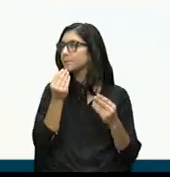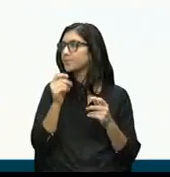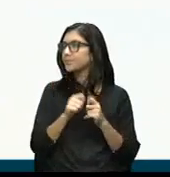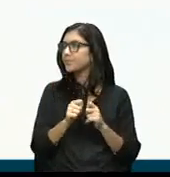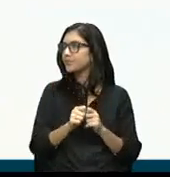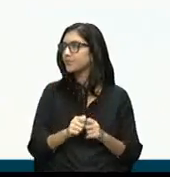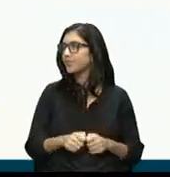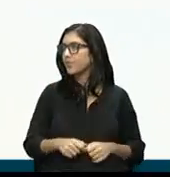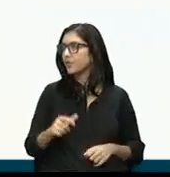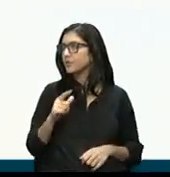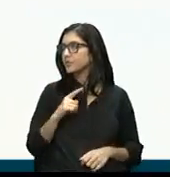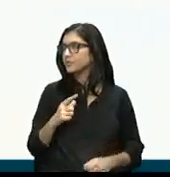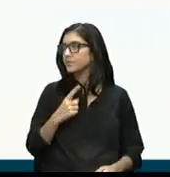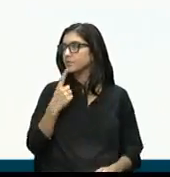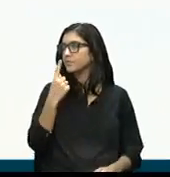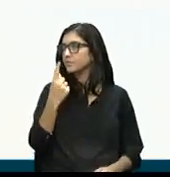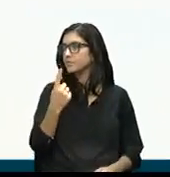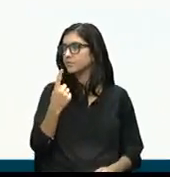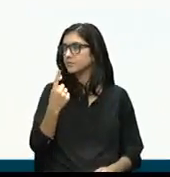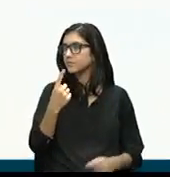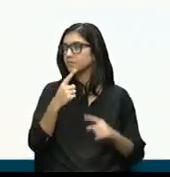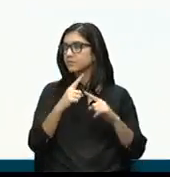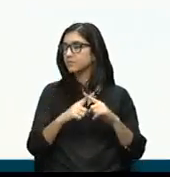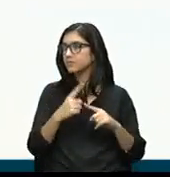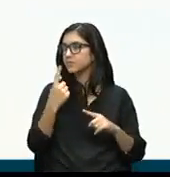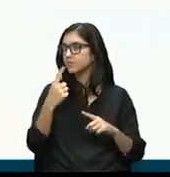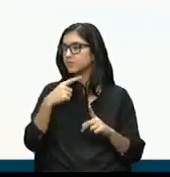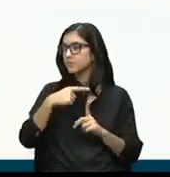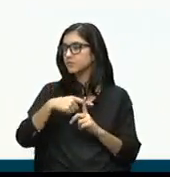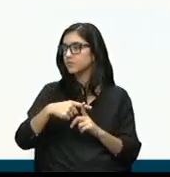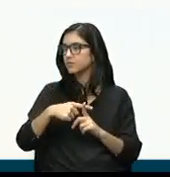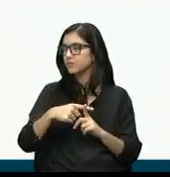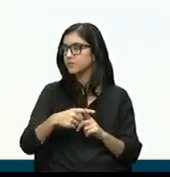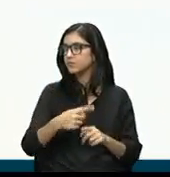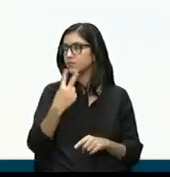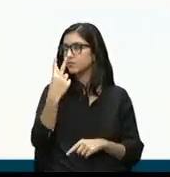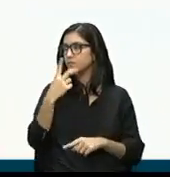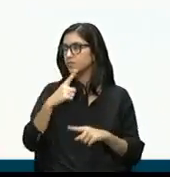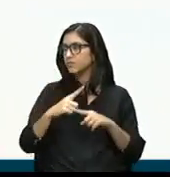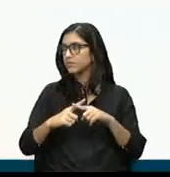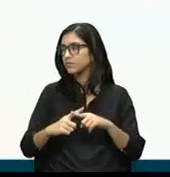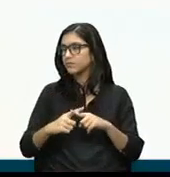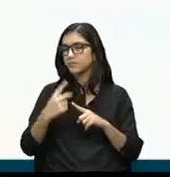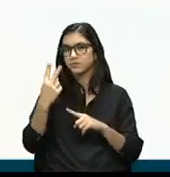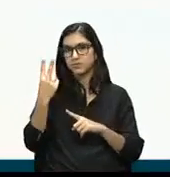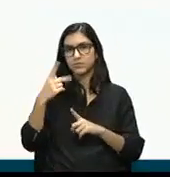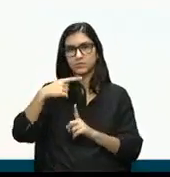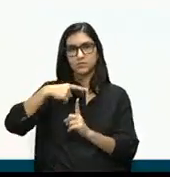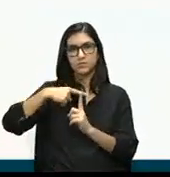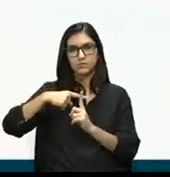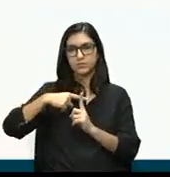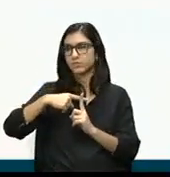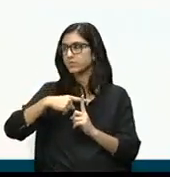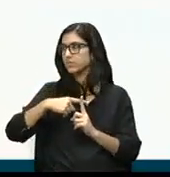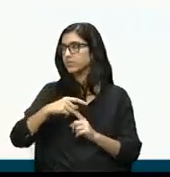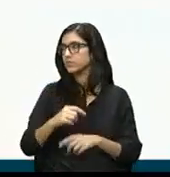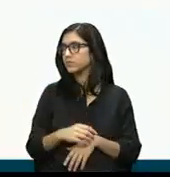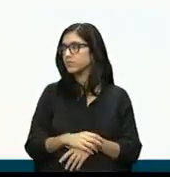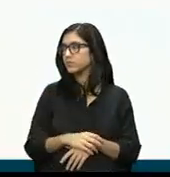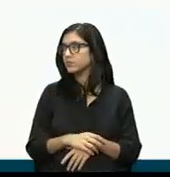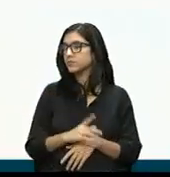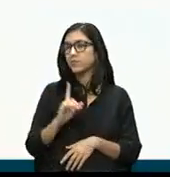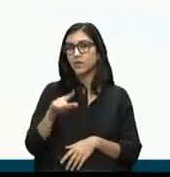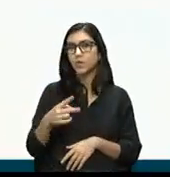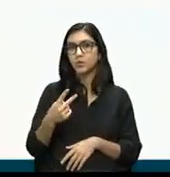Então, eu vou ter aqui 1 que multiplica 1 mais 2 vezes o 2, que é o